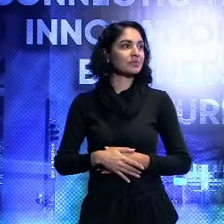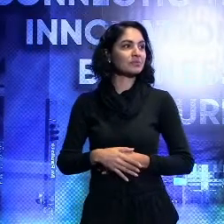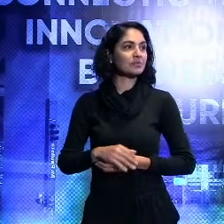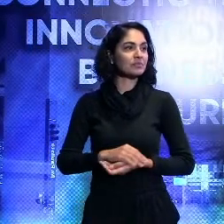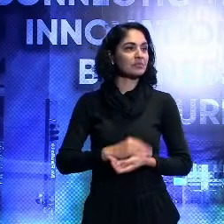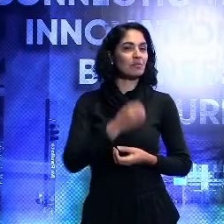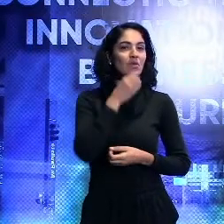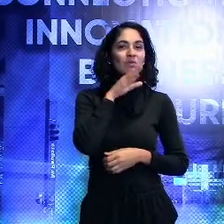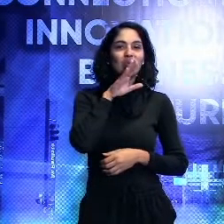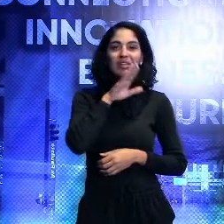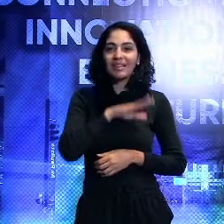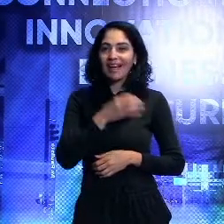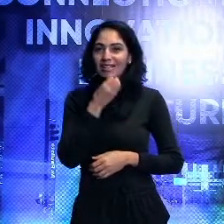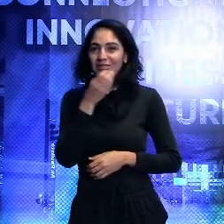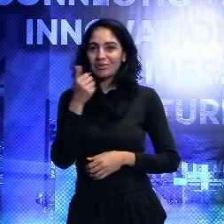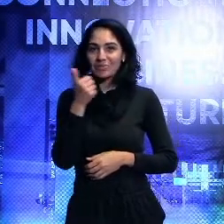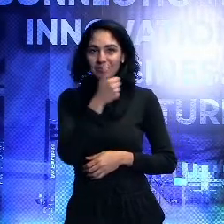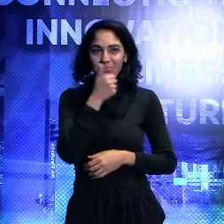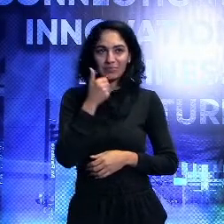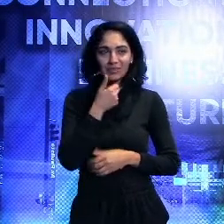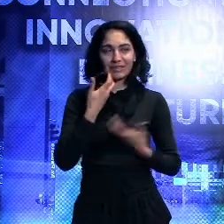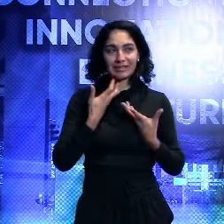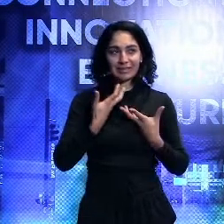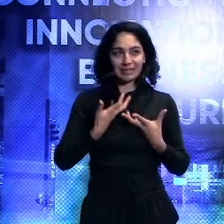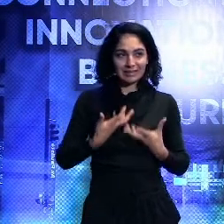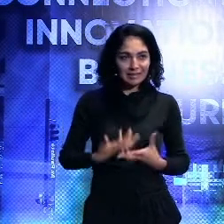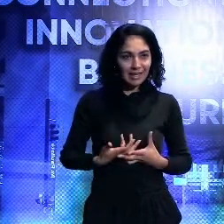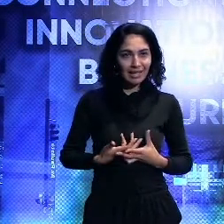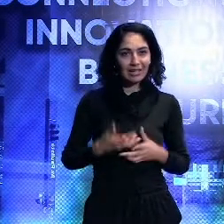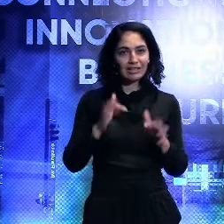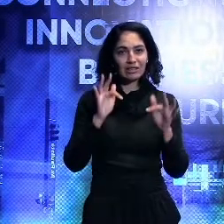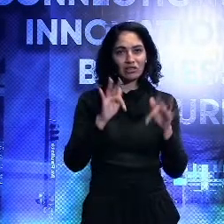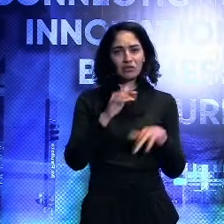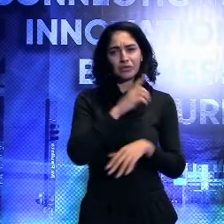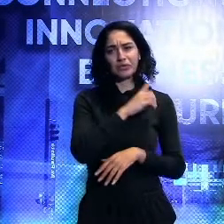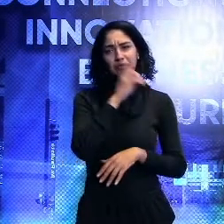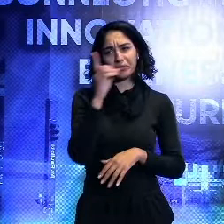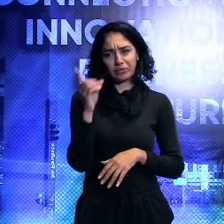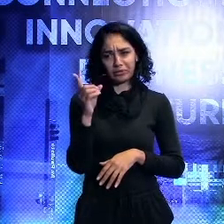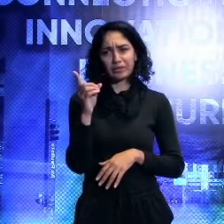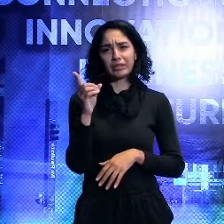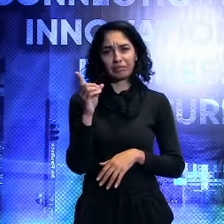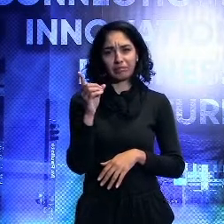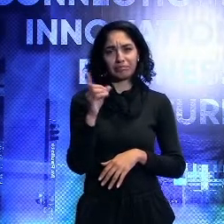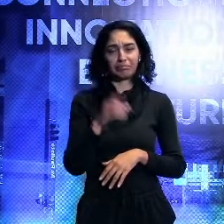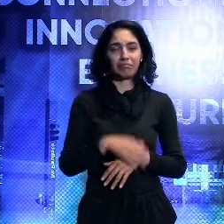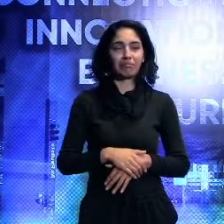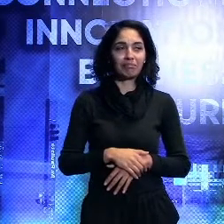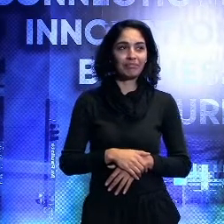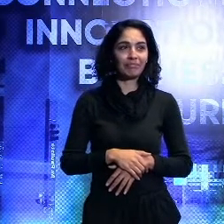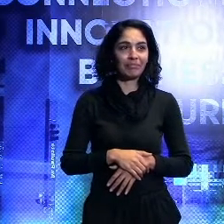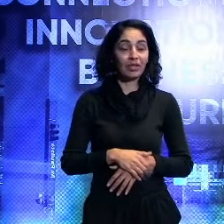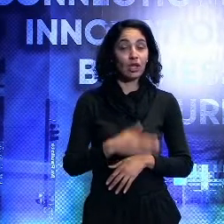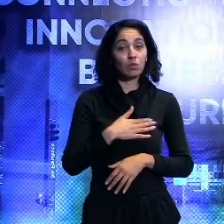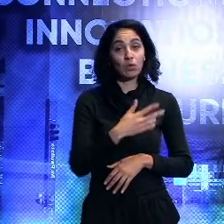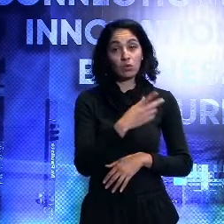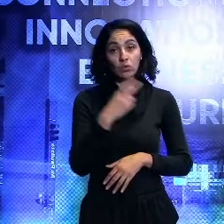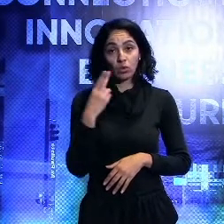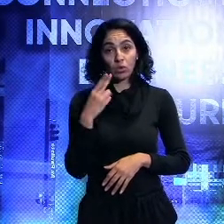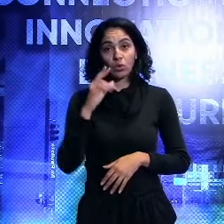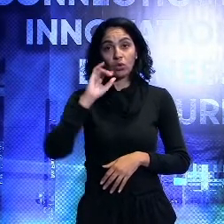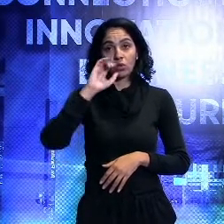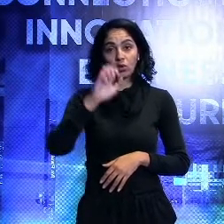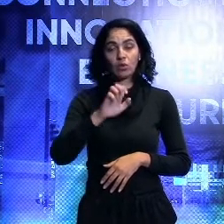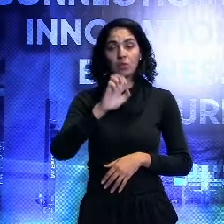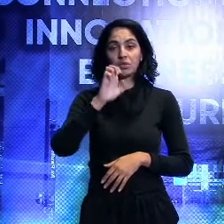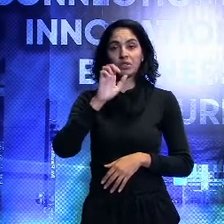Boa tarde, pessoal. Tudo bem? Cansados? Já no finalzinho do dia, uma das últimas palestras do dia. Meu nome é Jefferson, aqui estão meus dados de